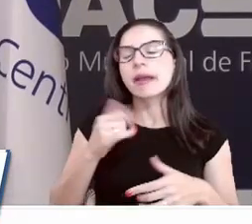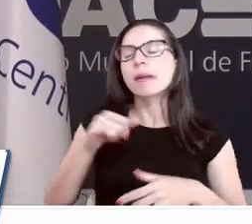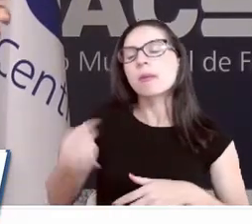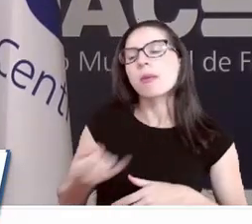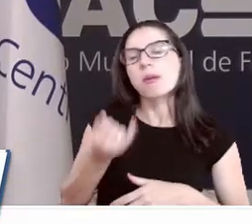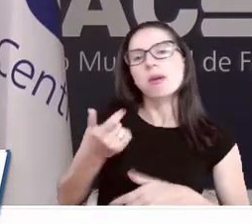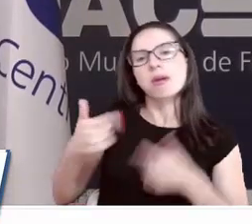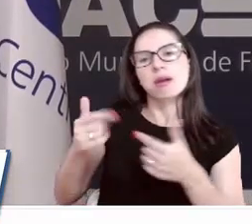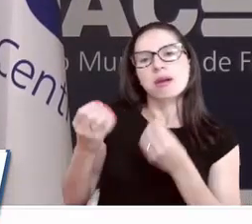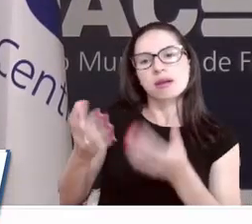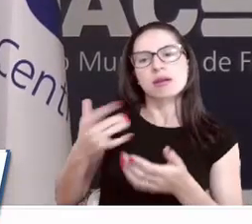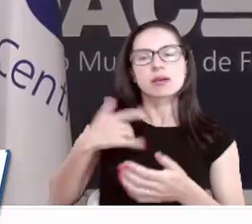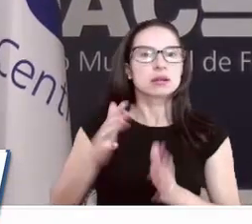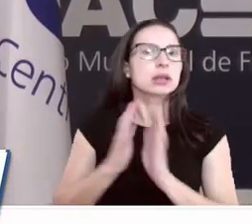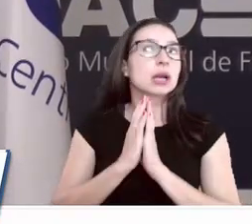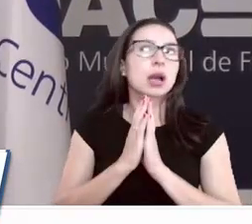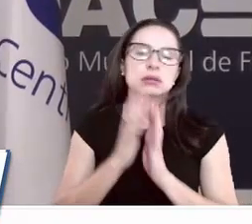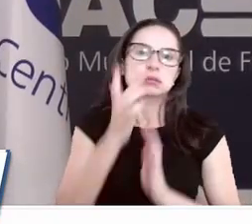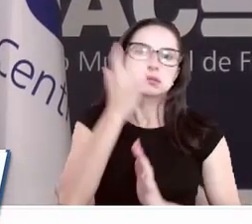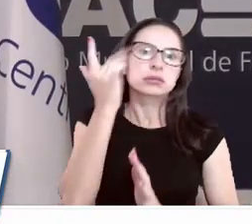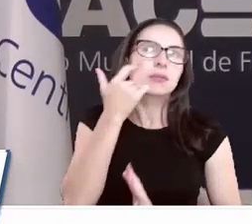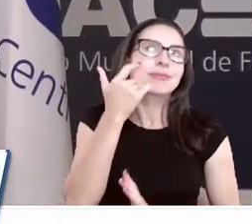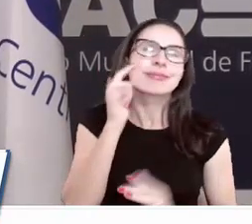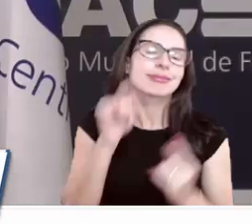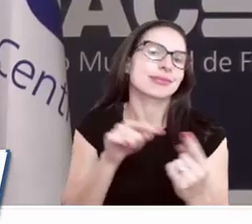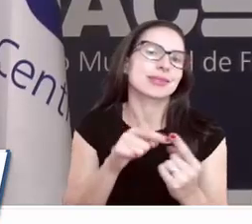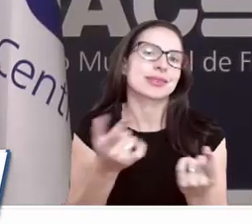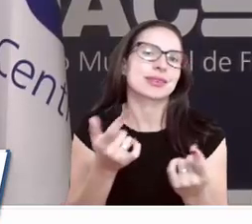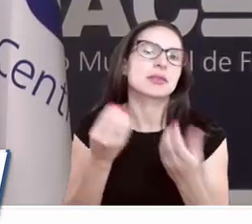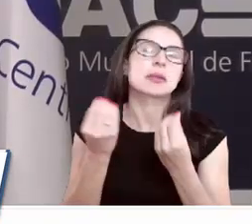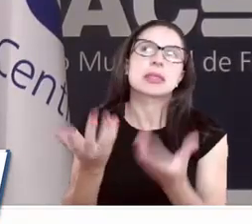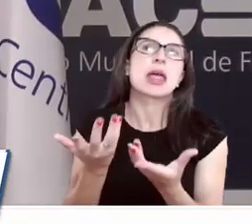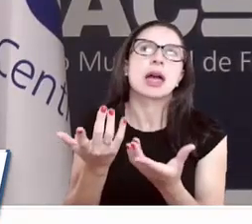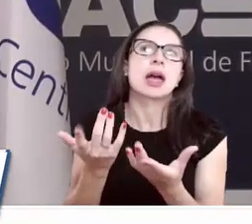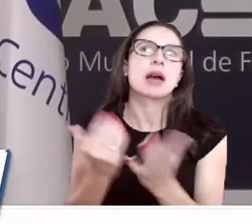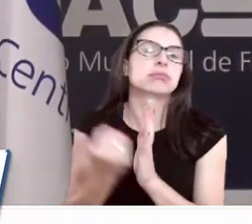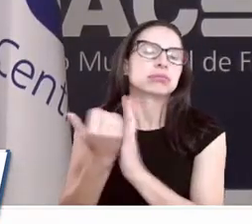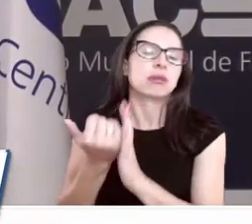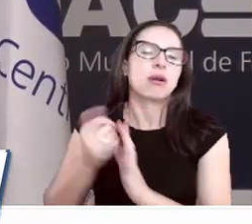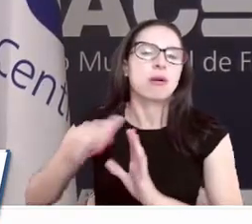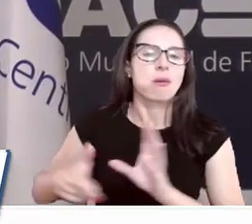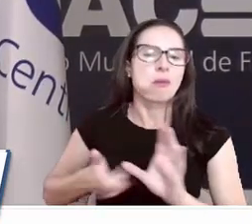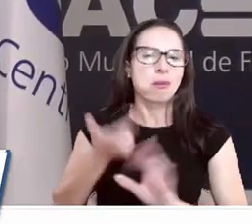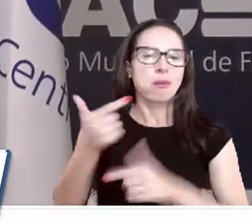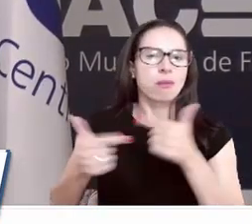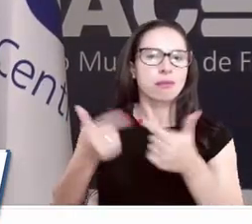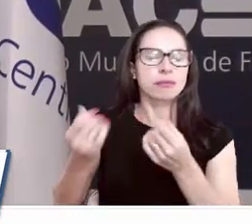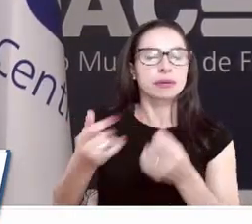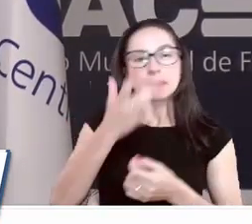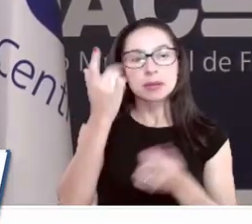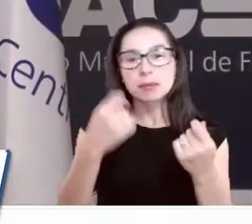Deus, ninguém pensa em questão de cabide de emprego. As pessoas que mais precisam